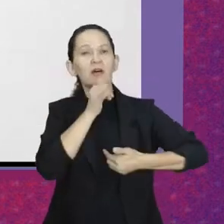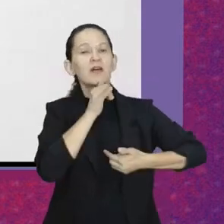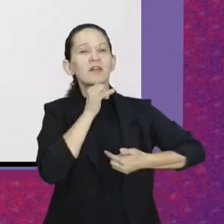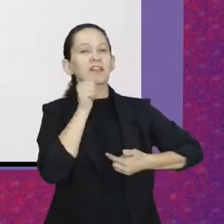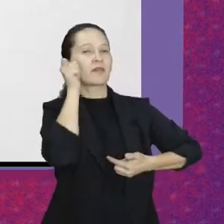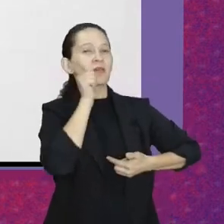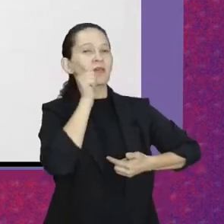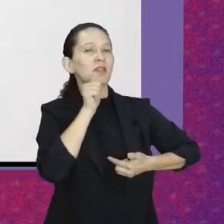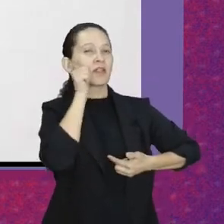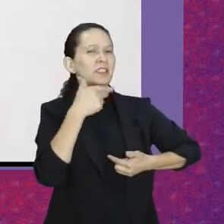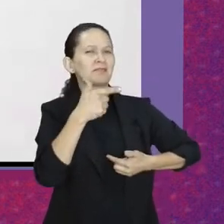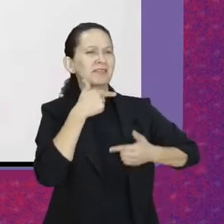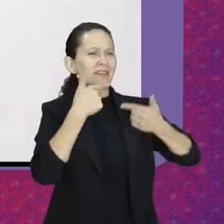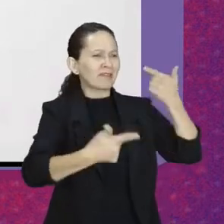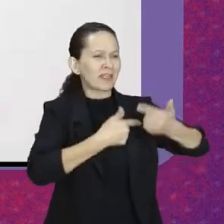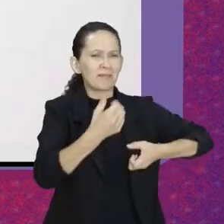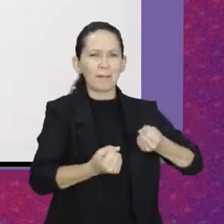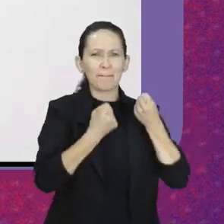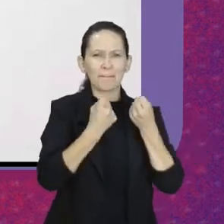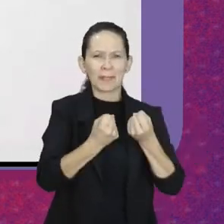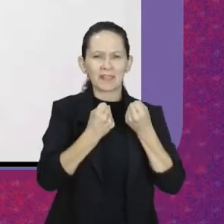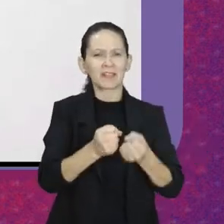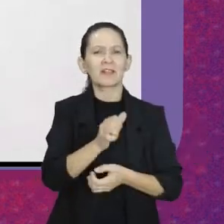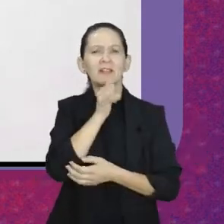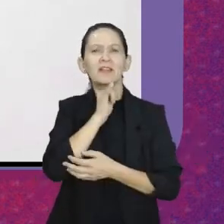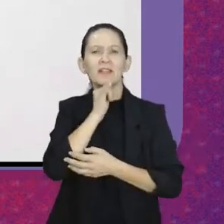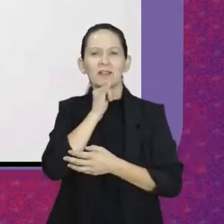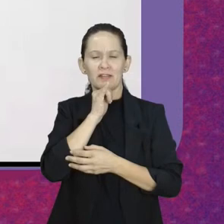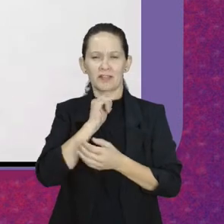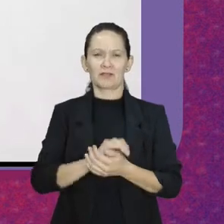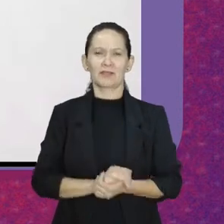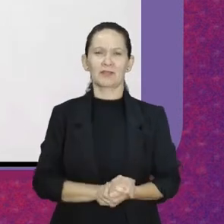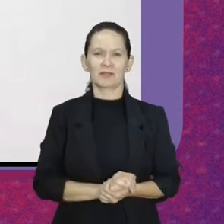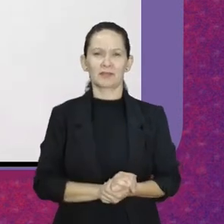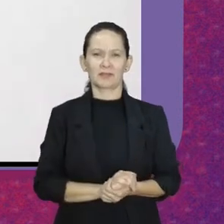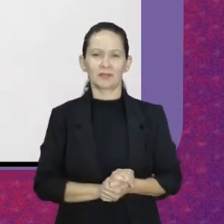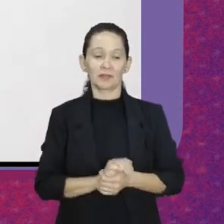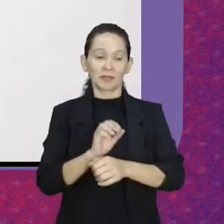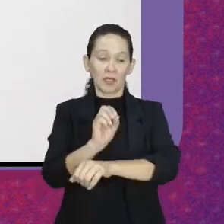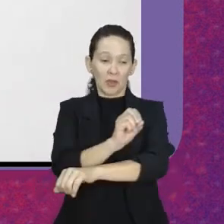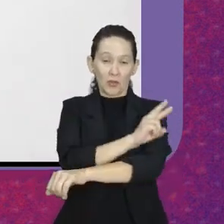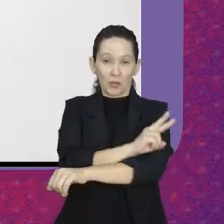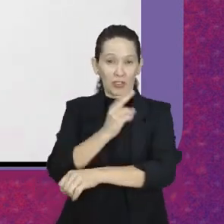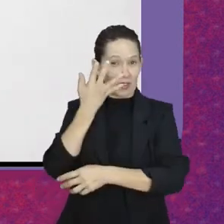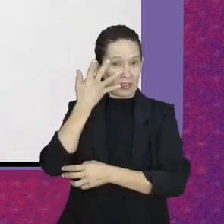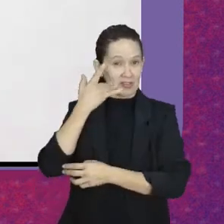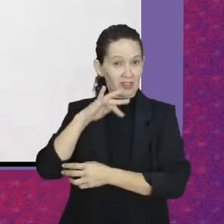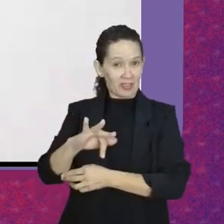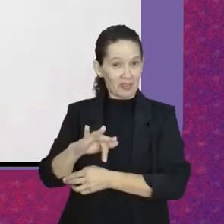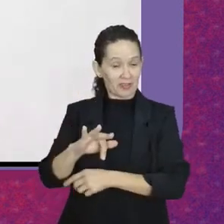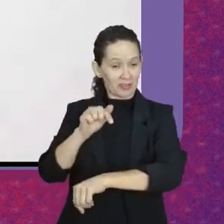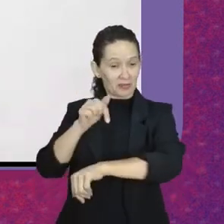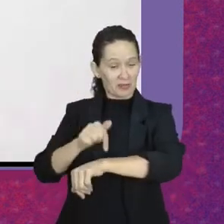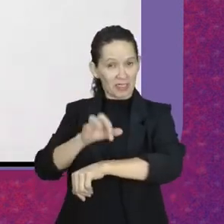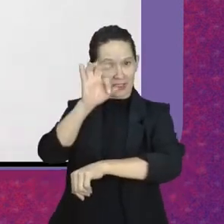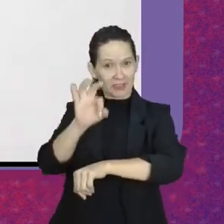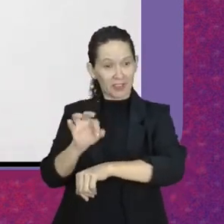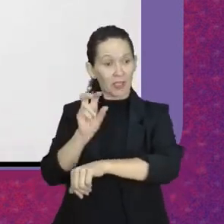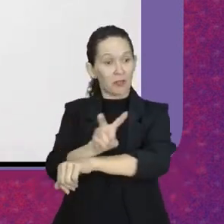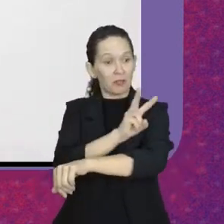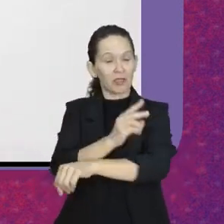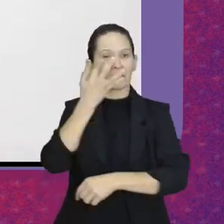estejam sobrecarregadas. Por exemplo, ter uma escola de maneira a creche, com horário integral,